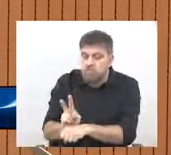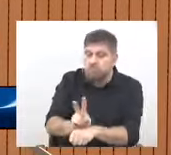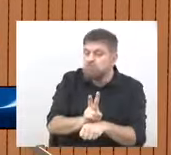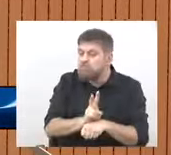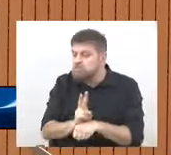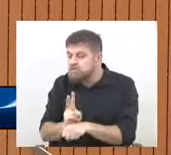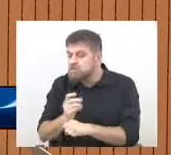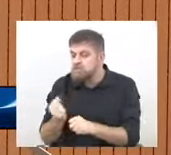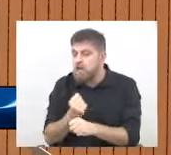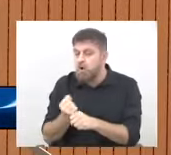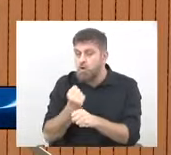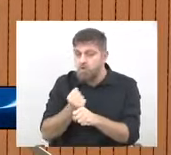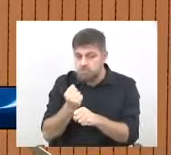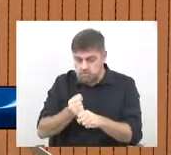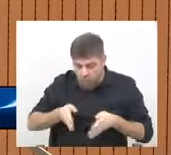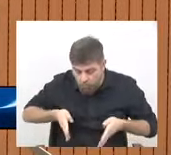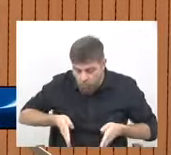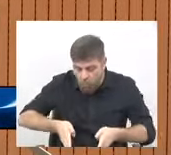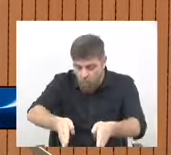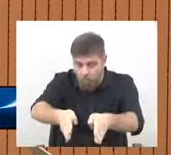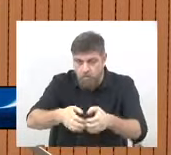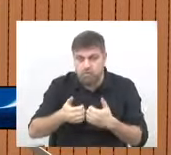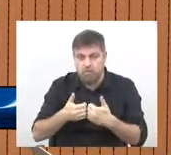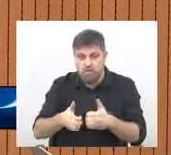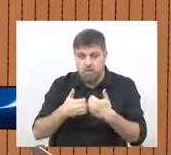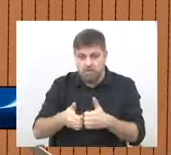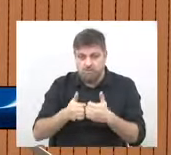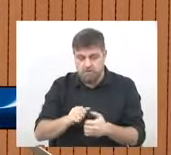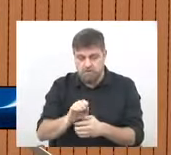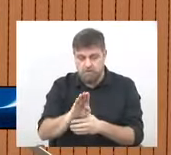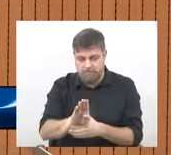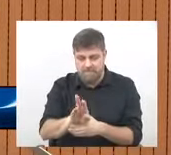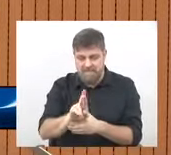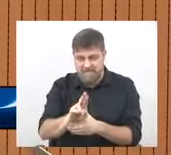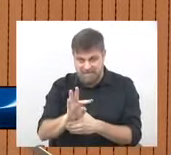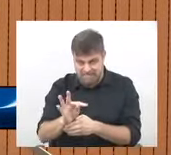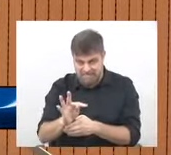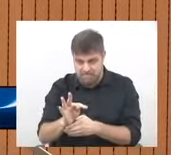acompanhava as obras do BRT, e no nosso relatório a gente apontou